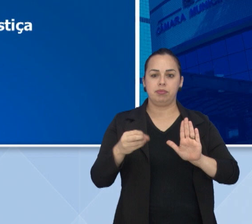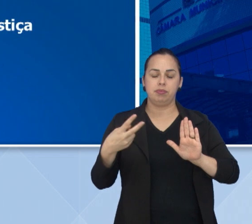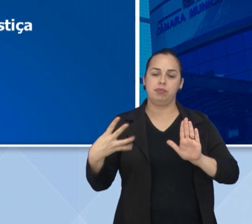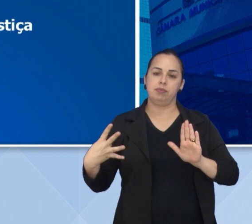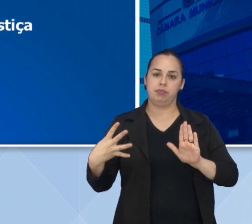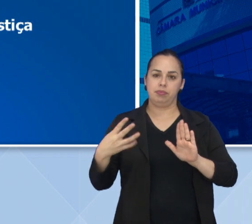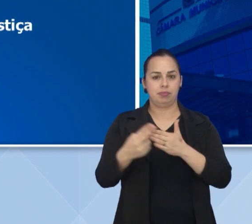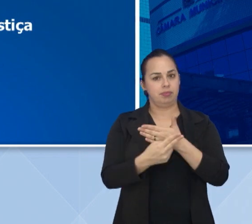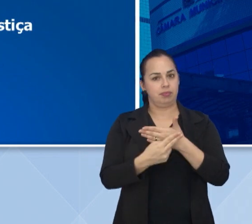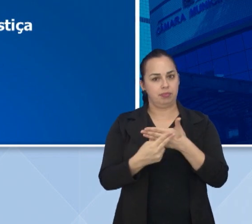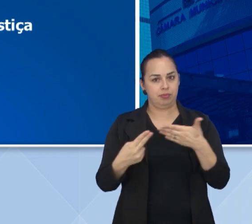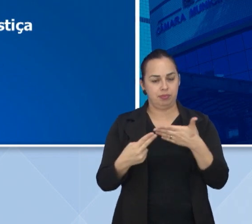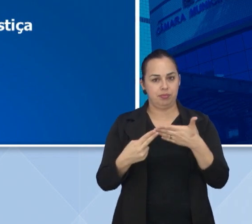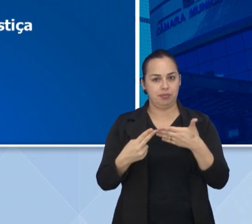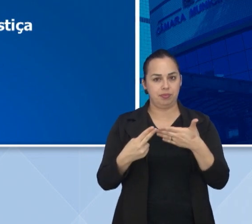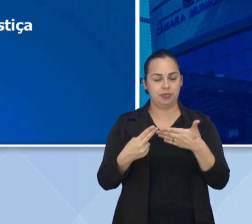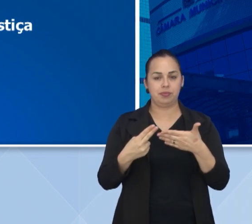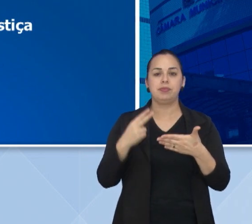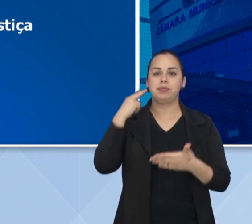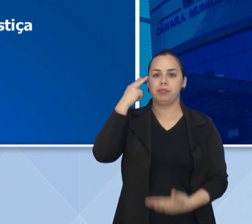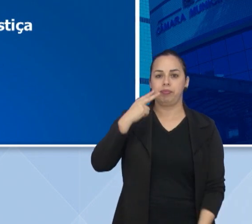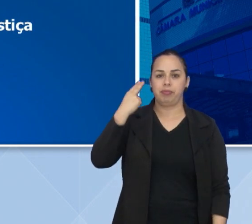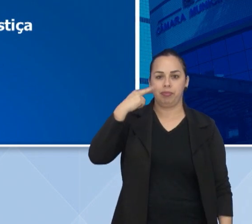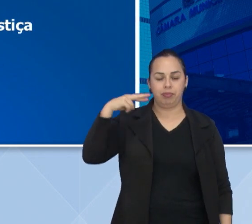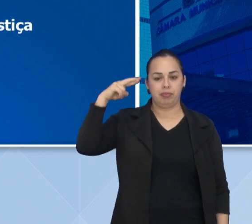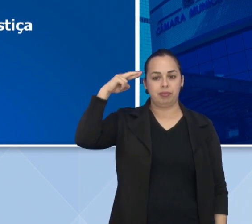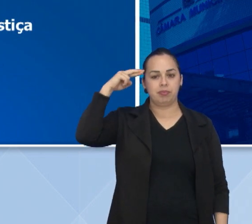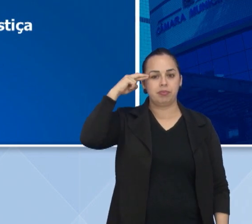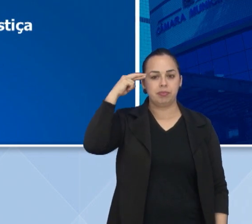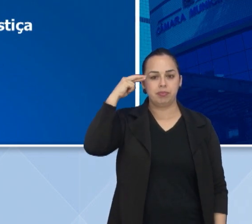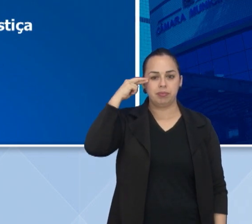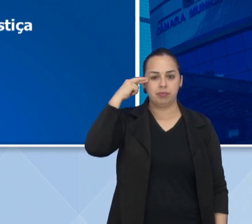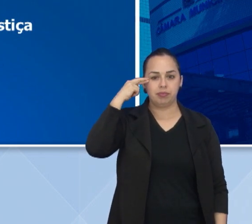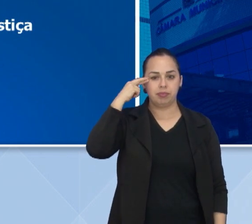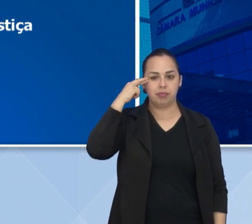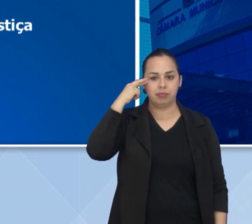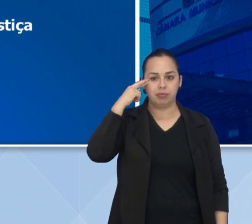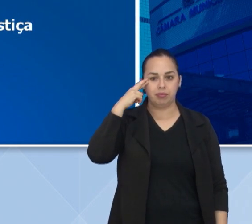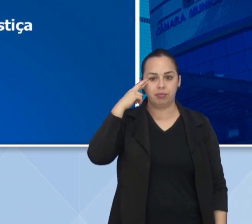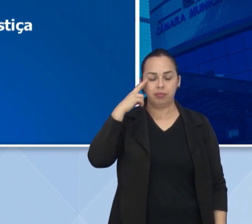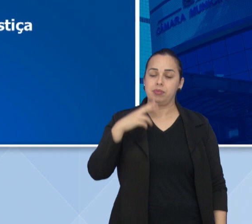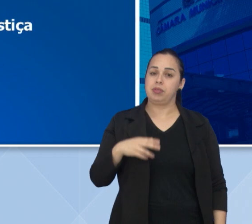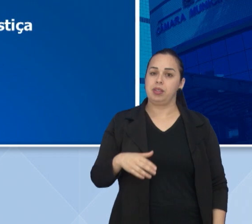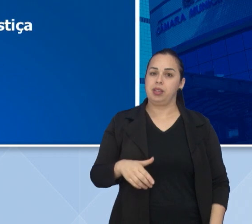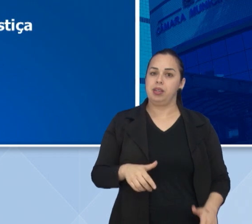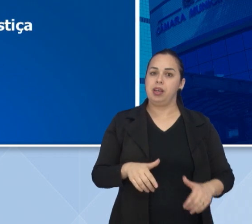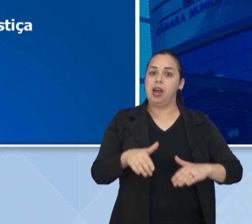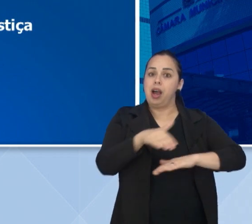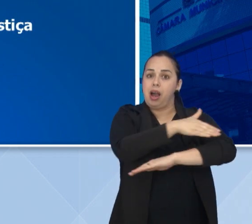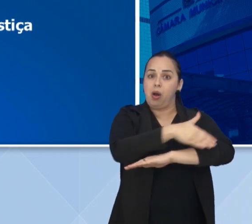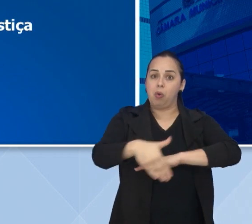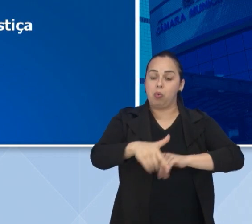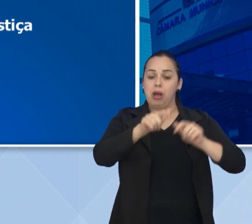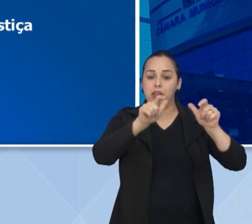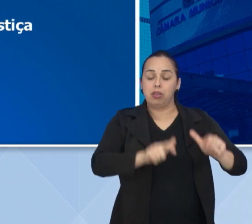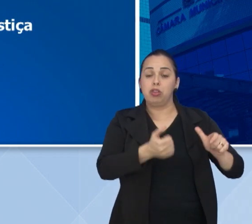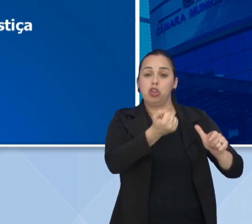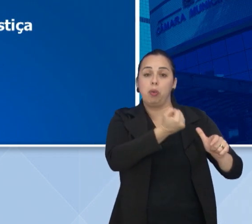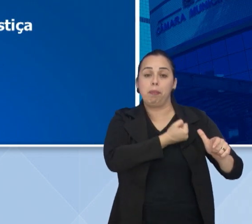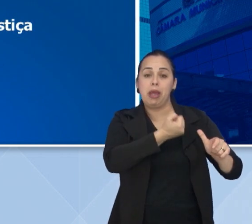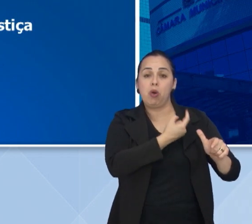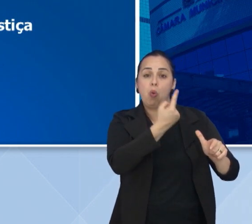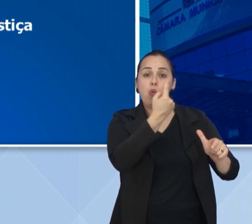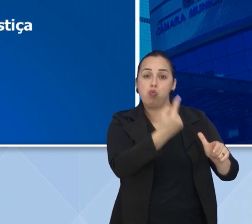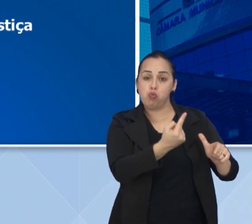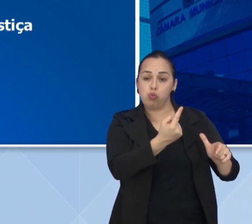166/2024, autoria vereador Rogério Dacacém. Denomina a Rua 1, localizada